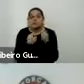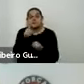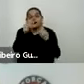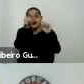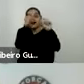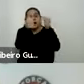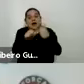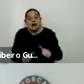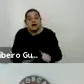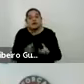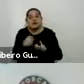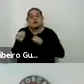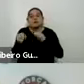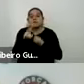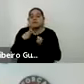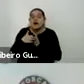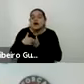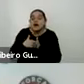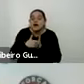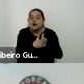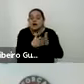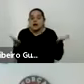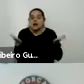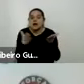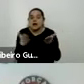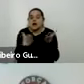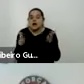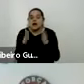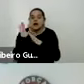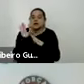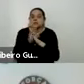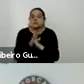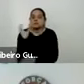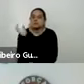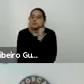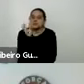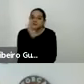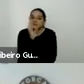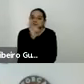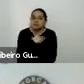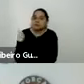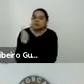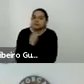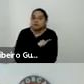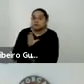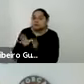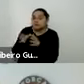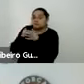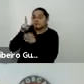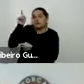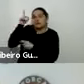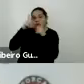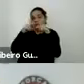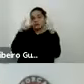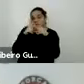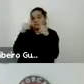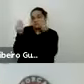a questão do auxílio emergencial em relação às nossas autoridades lá em Brasília. É com você.